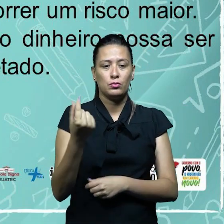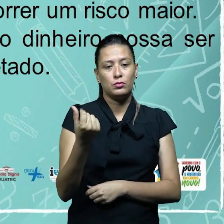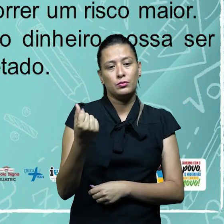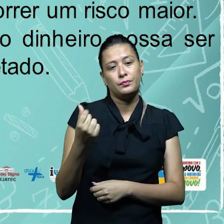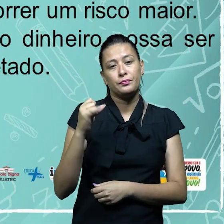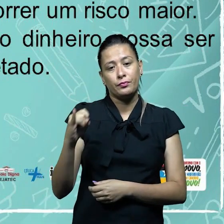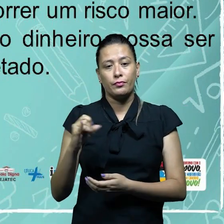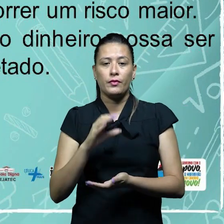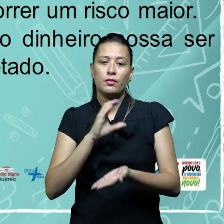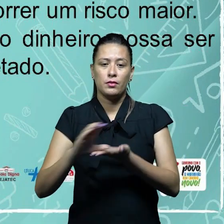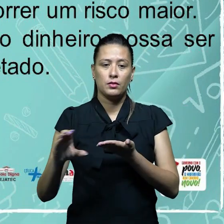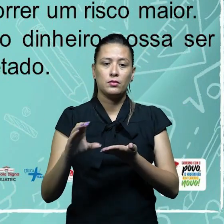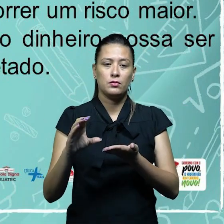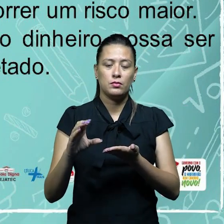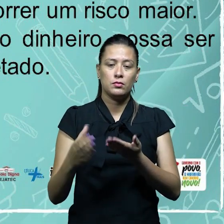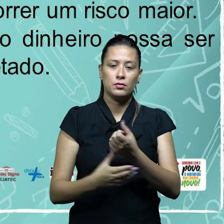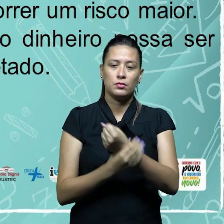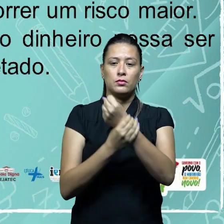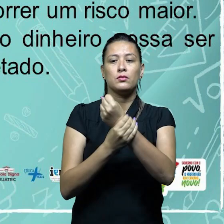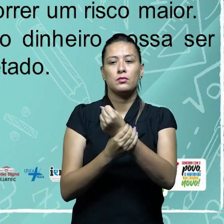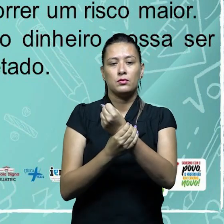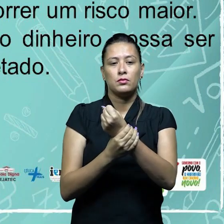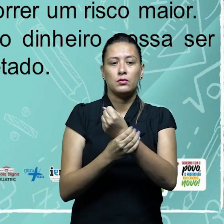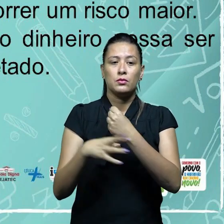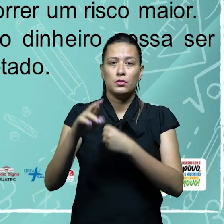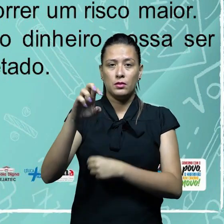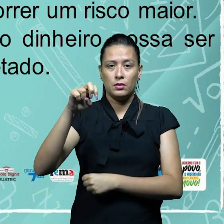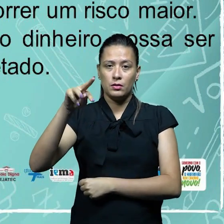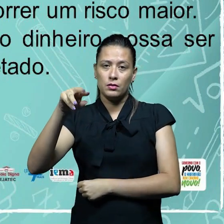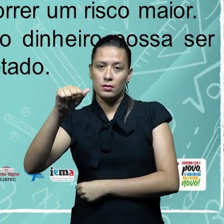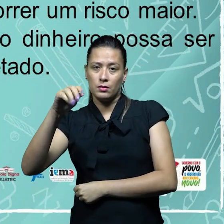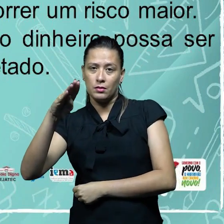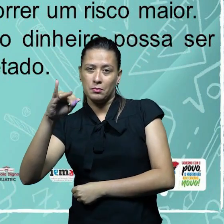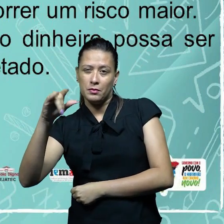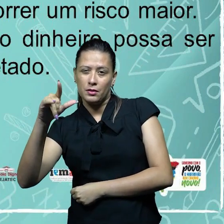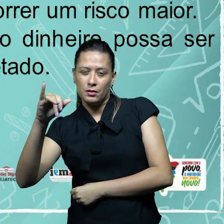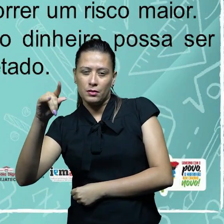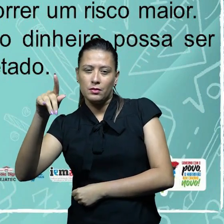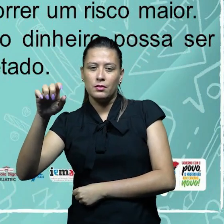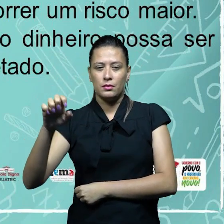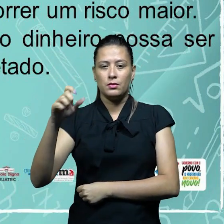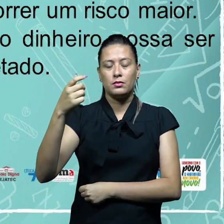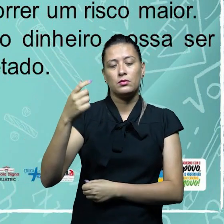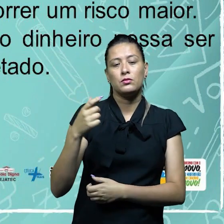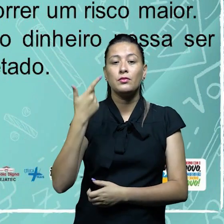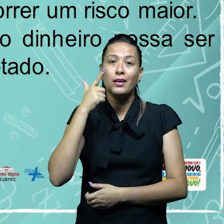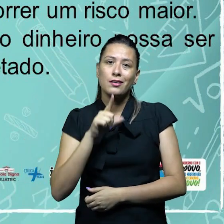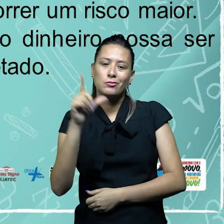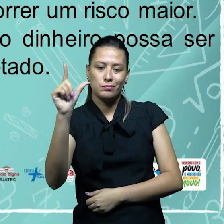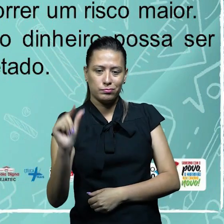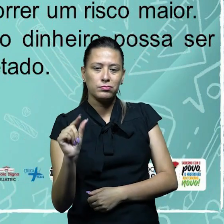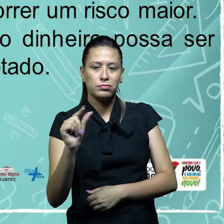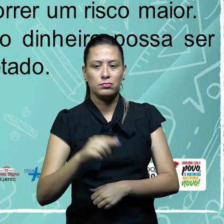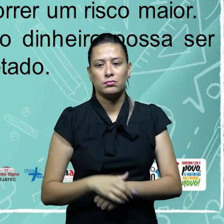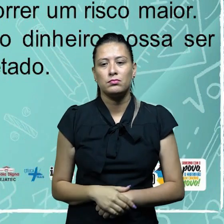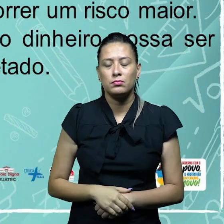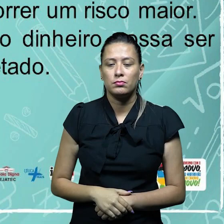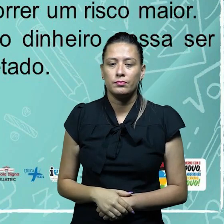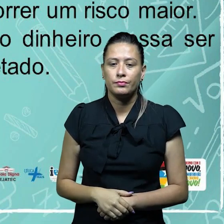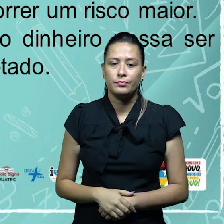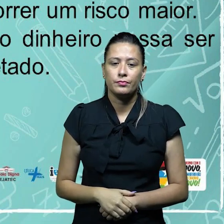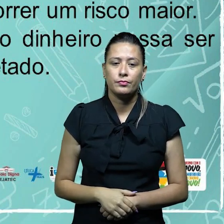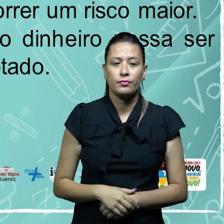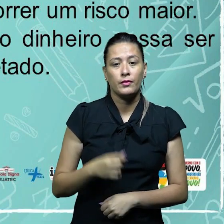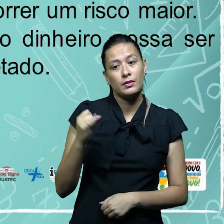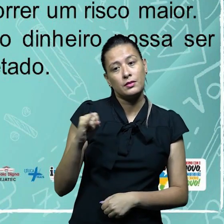menor, tá? Do que se eu escolhesse correr maior risco. Se eu corro mais risco, pela lógica, minha rentabilidade será maior, tá? Do